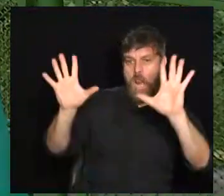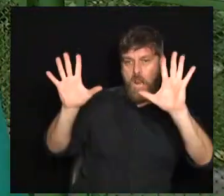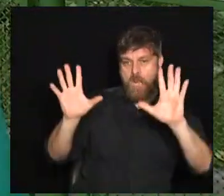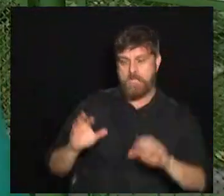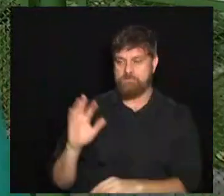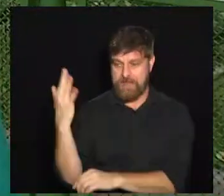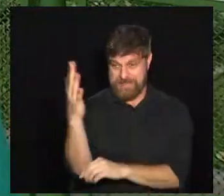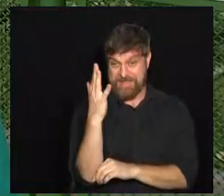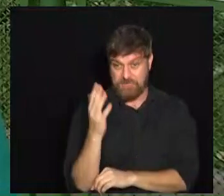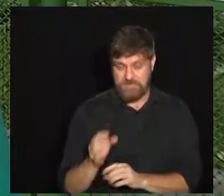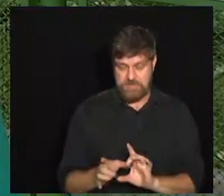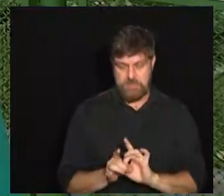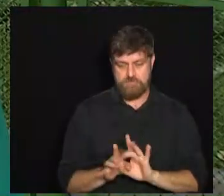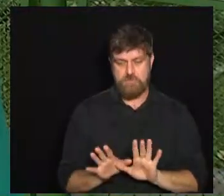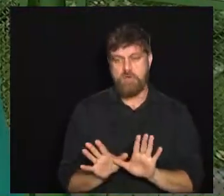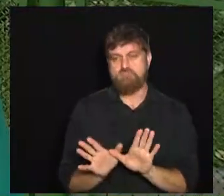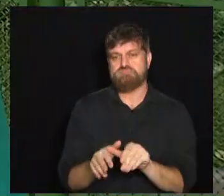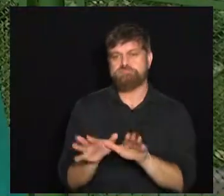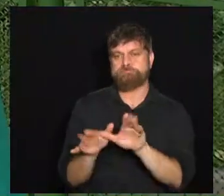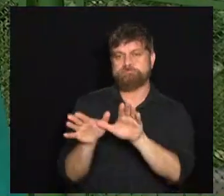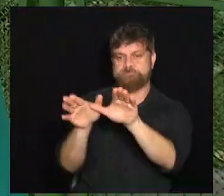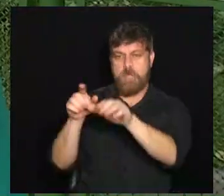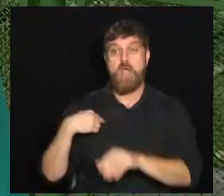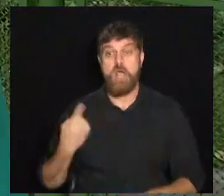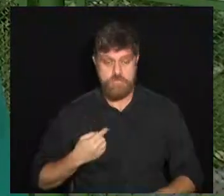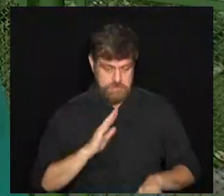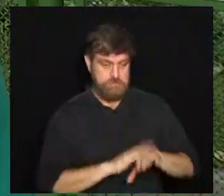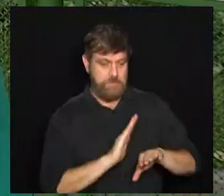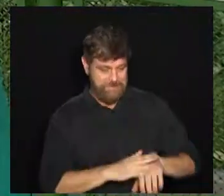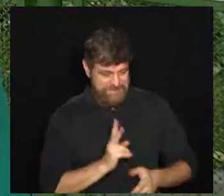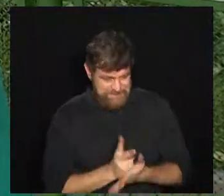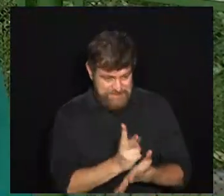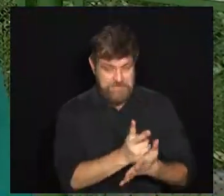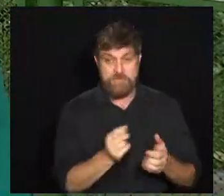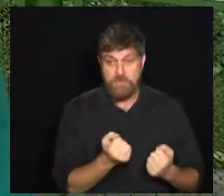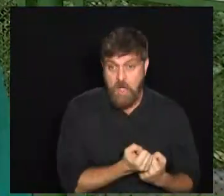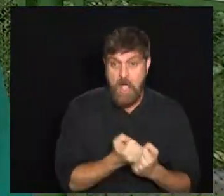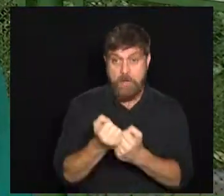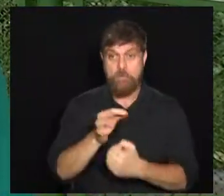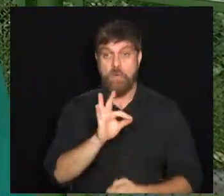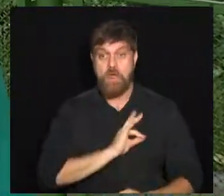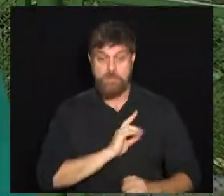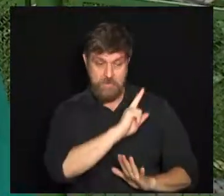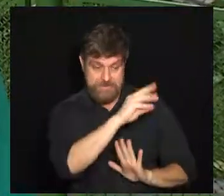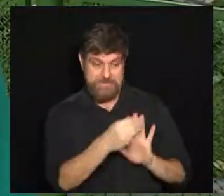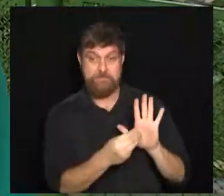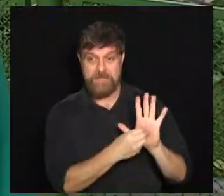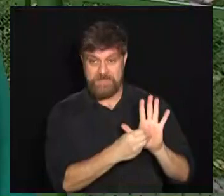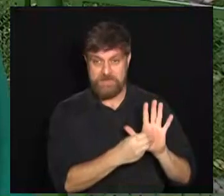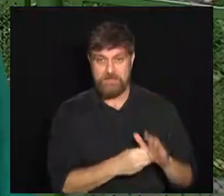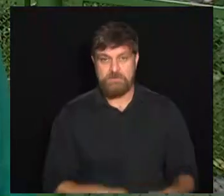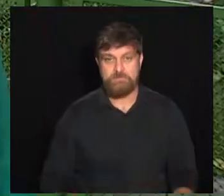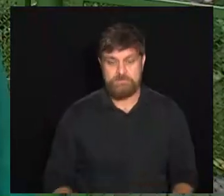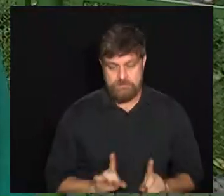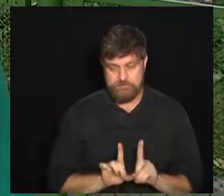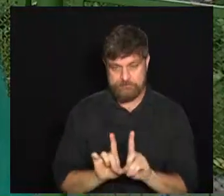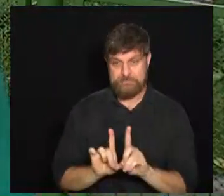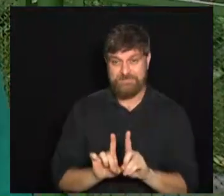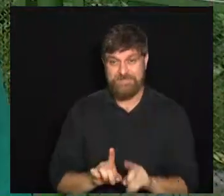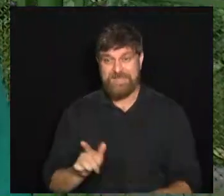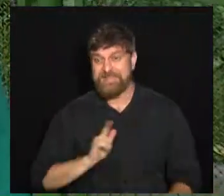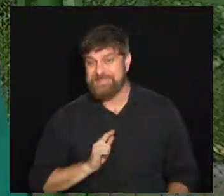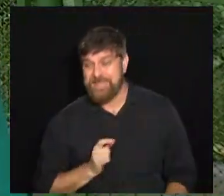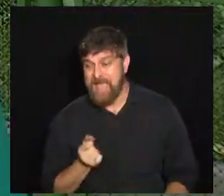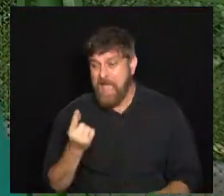ao ambiente natural, nós fazemos a soltura sempre com o apoio da Polícia Militar Ambiental. Porém, tem aqueles que